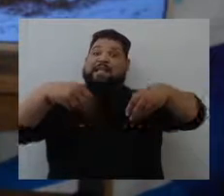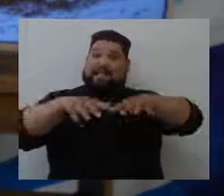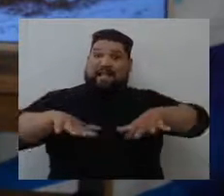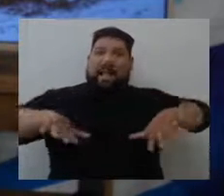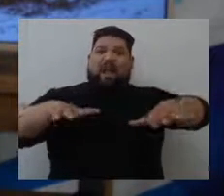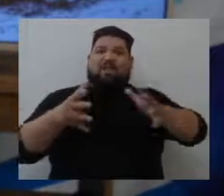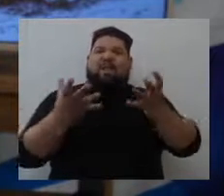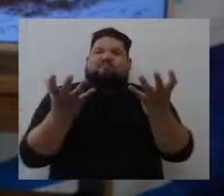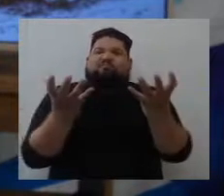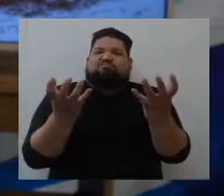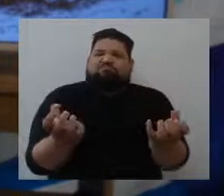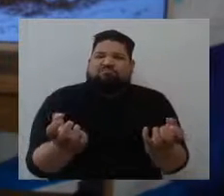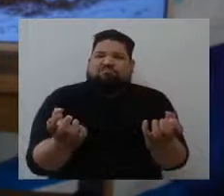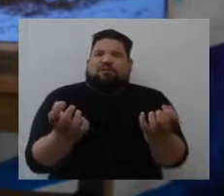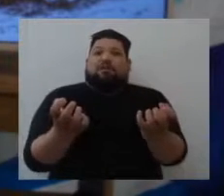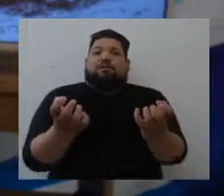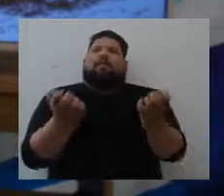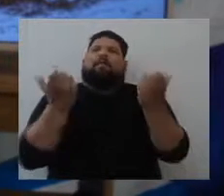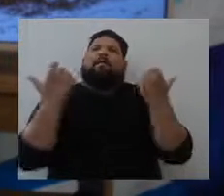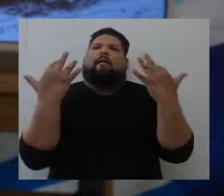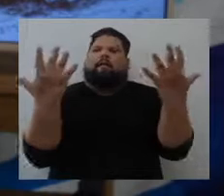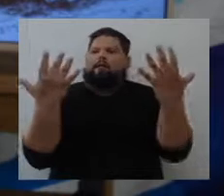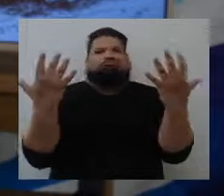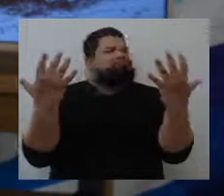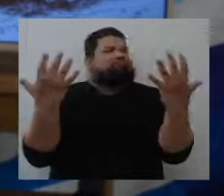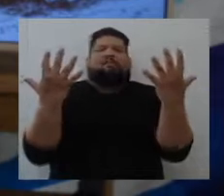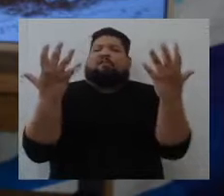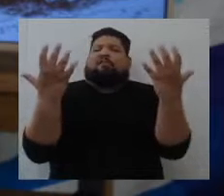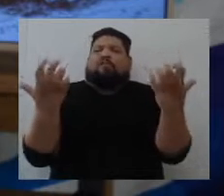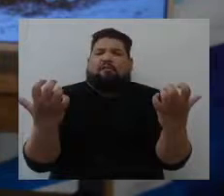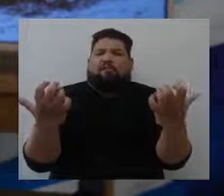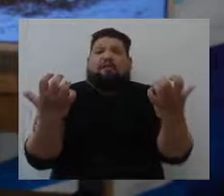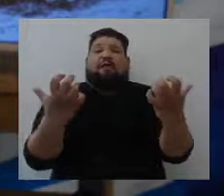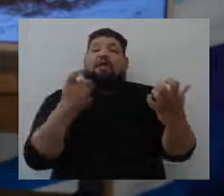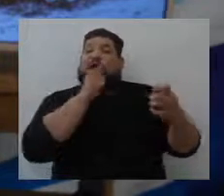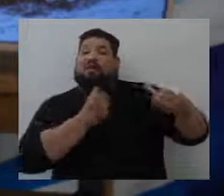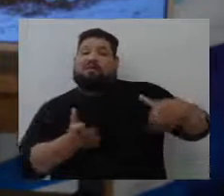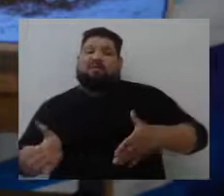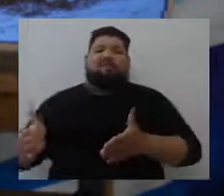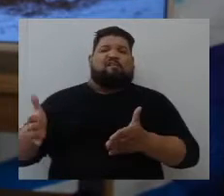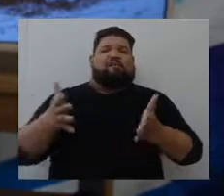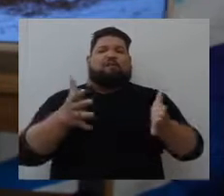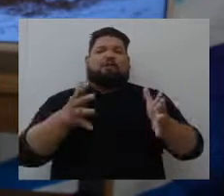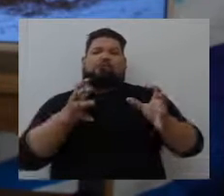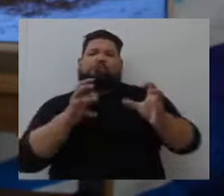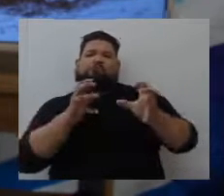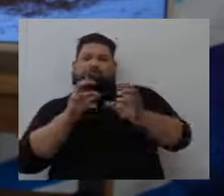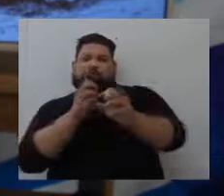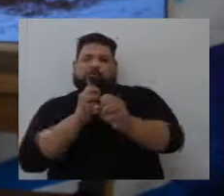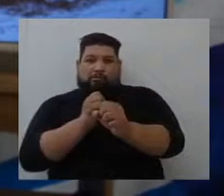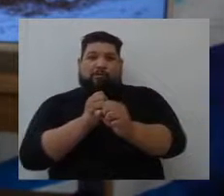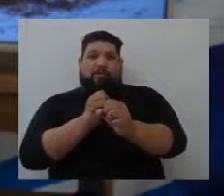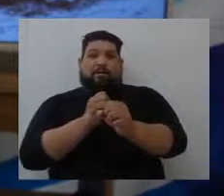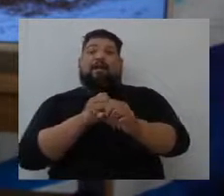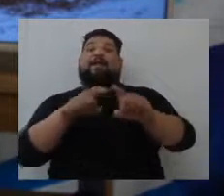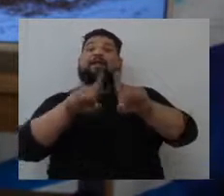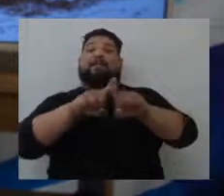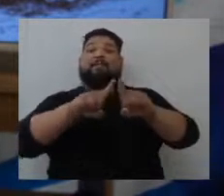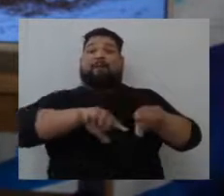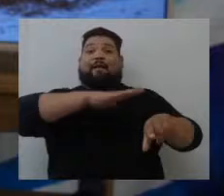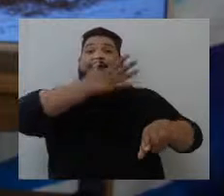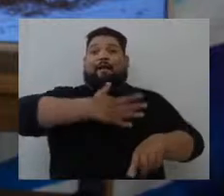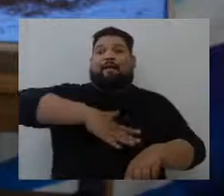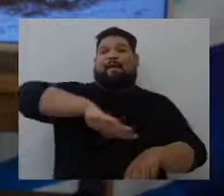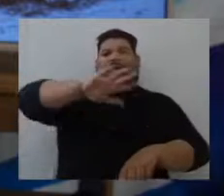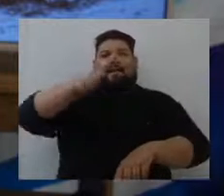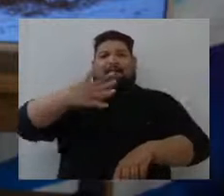vegetação escassa e rios parcos, litoral recortado e formado por